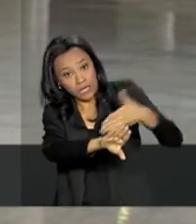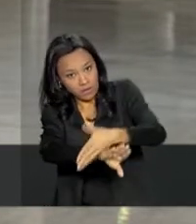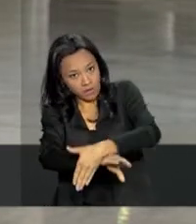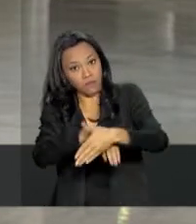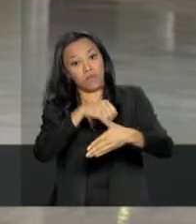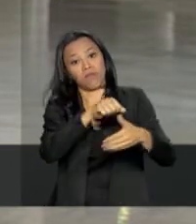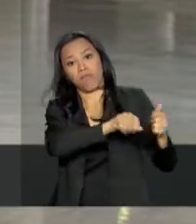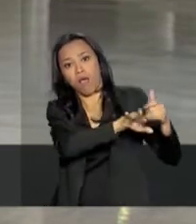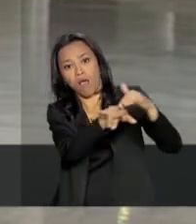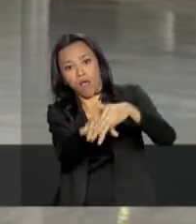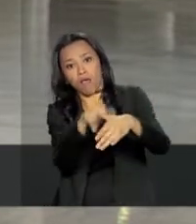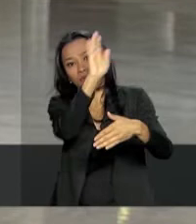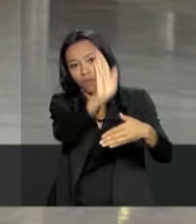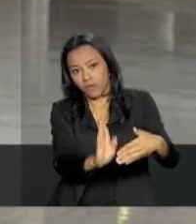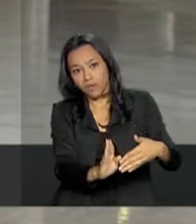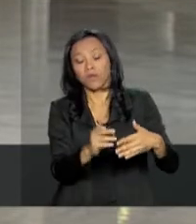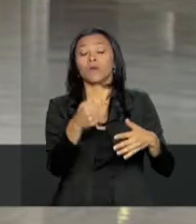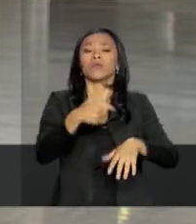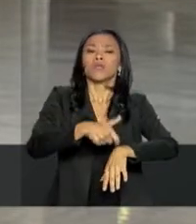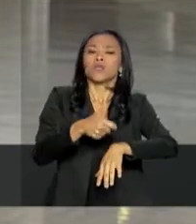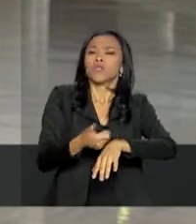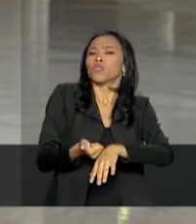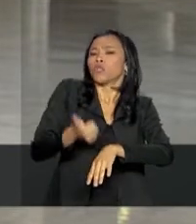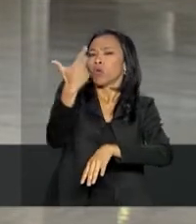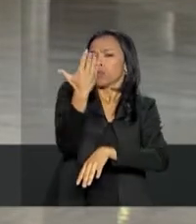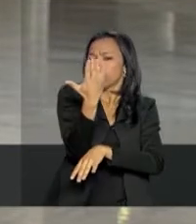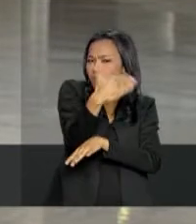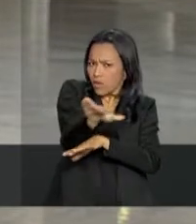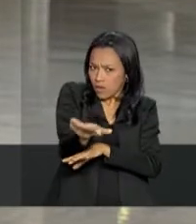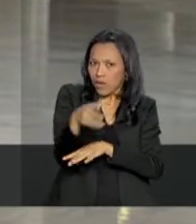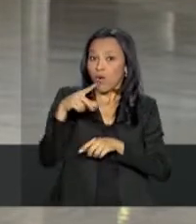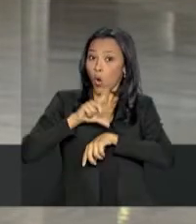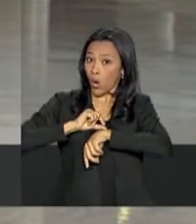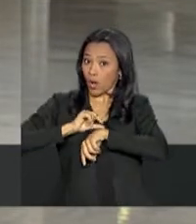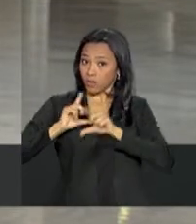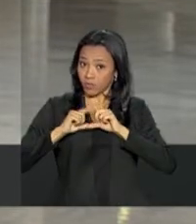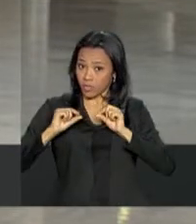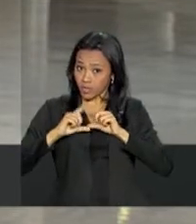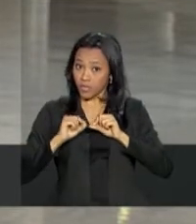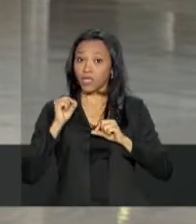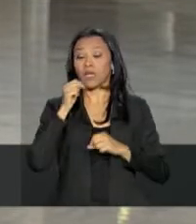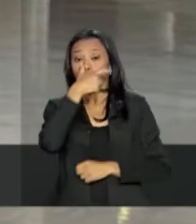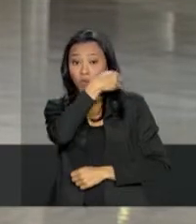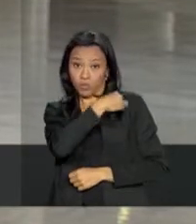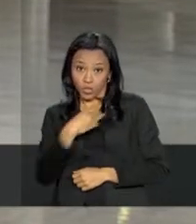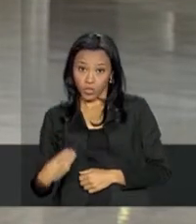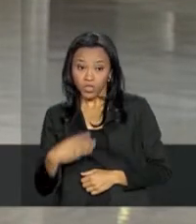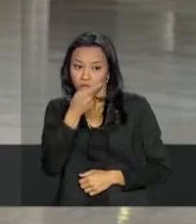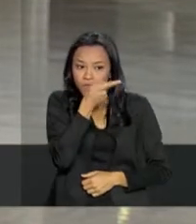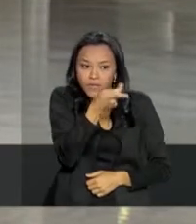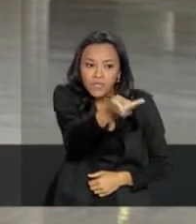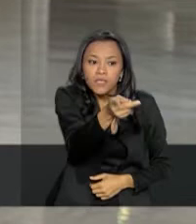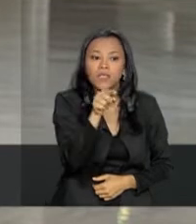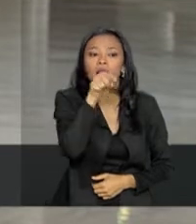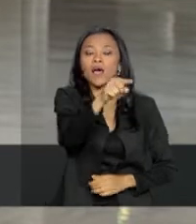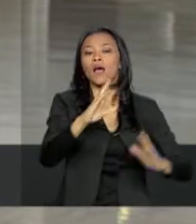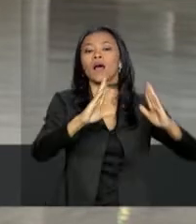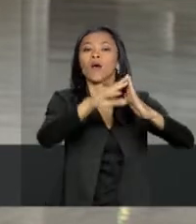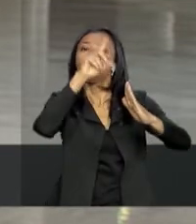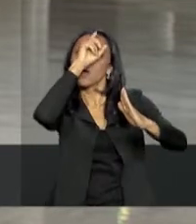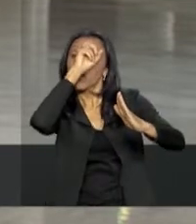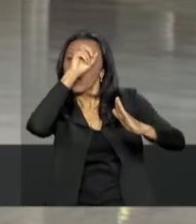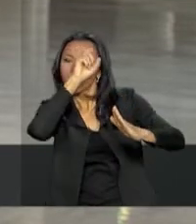por volta do meio dia e meia no horário de brasília julga uma visita às instalações do posto de triagem da